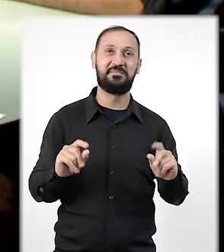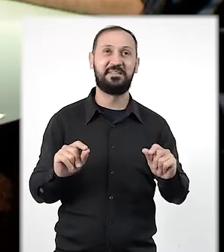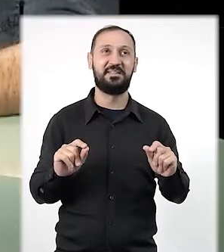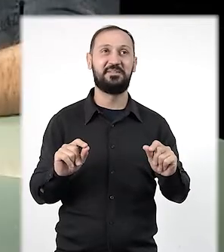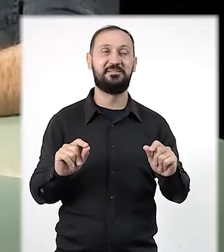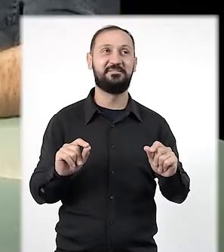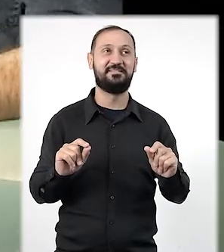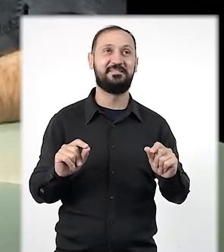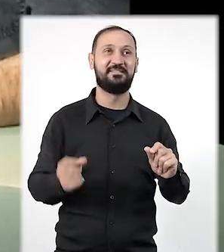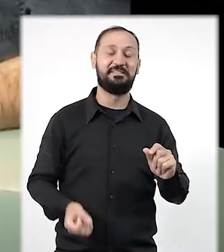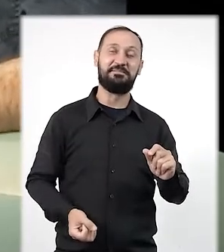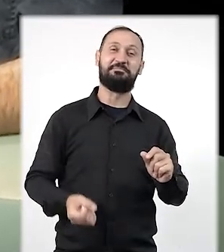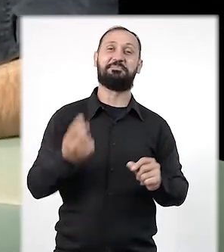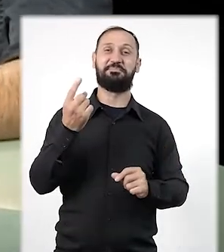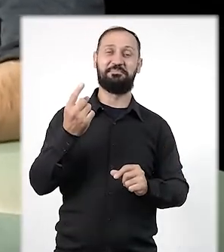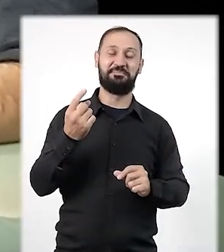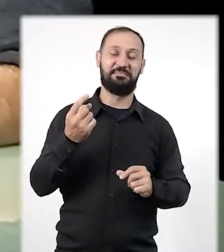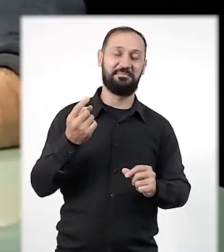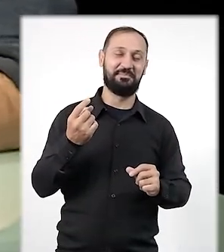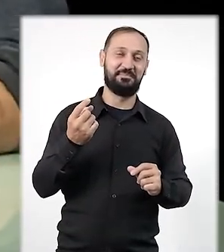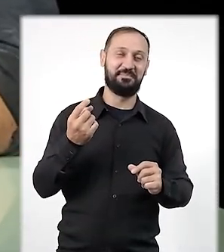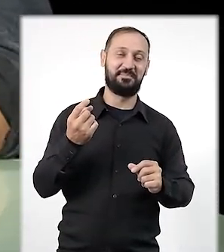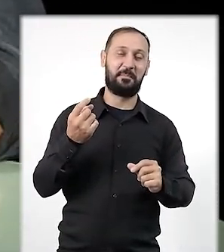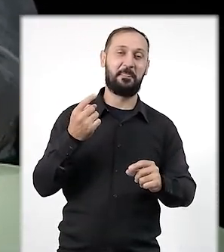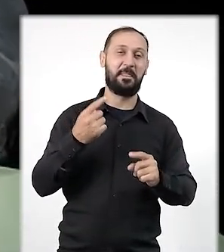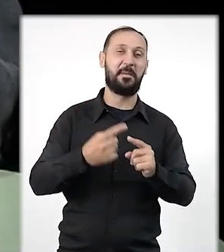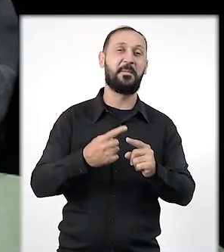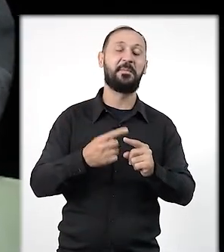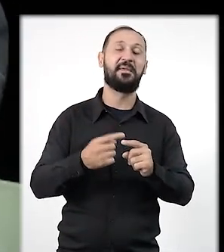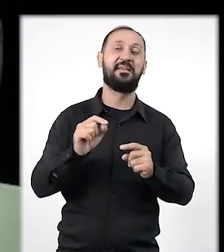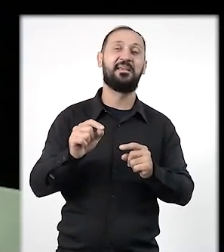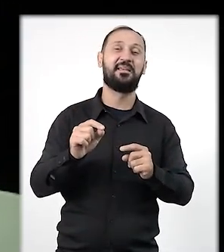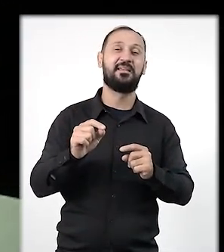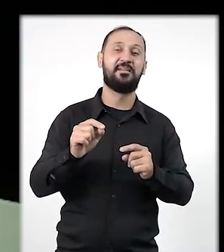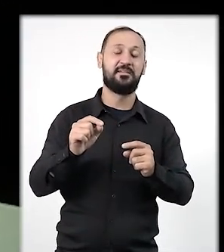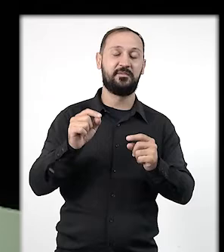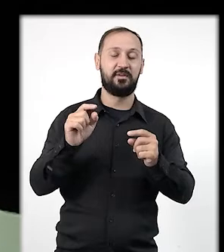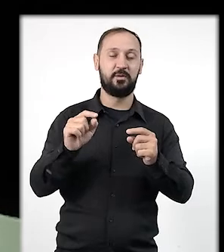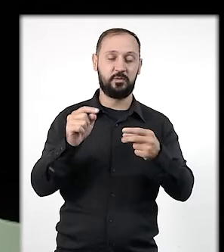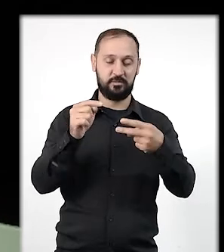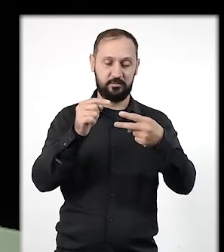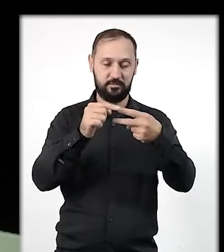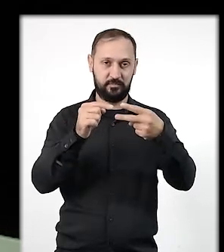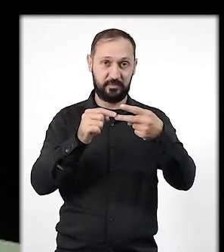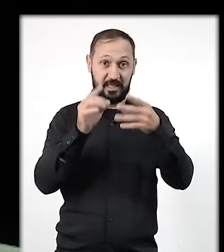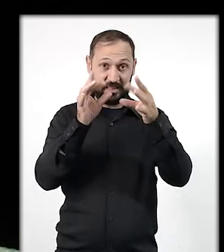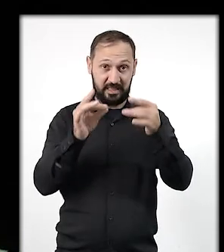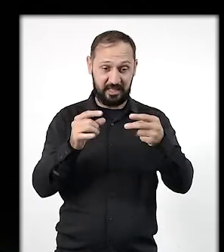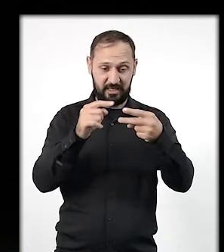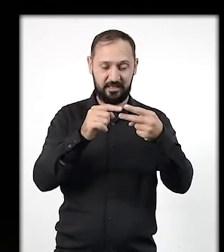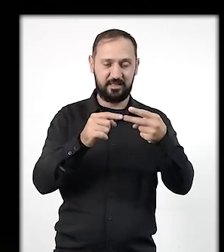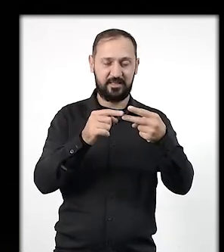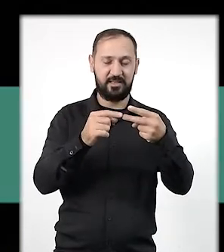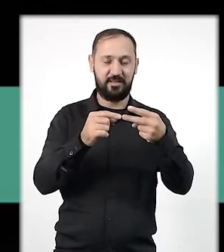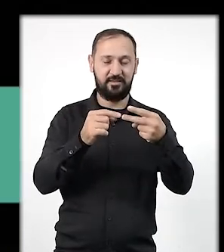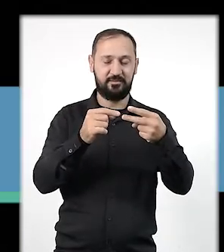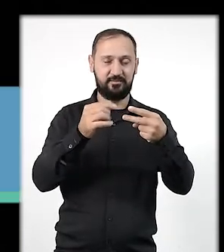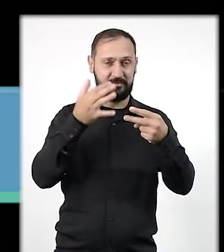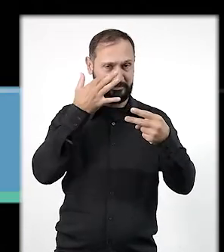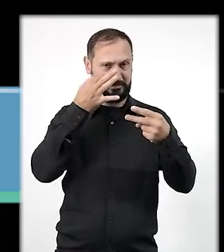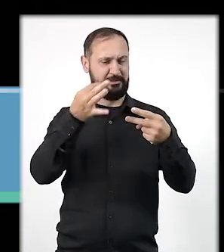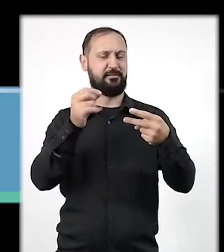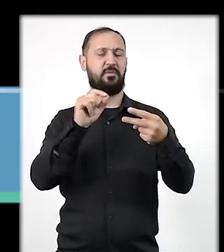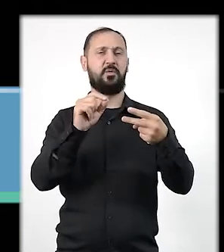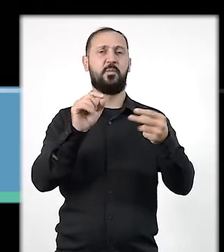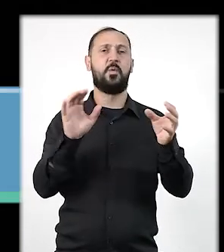surpresa, Thiago, porque existiram 2 pontos que chamaram a atenção, né? Primeiro, com relação